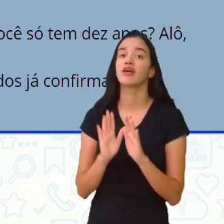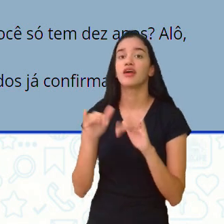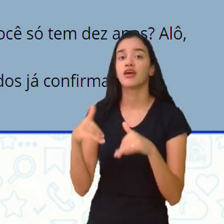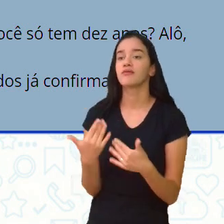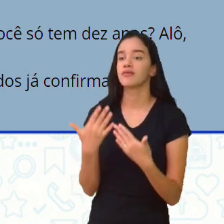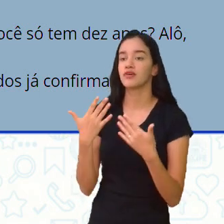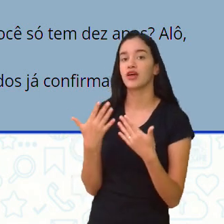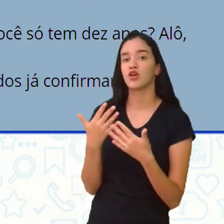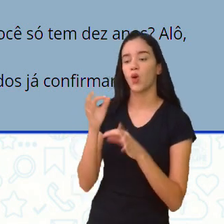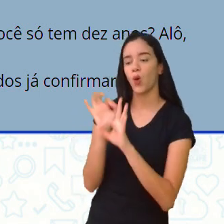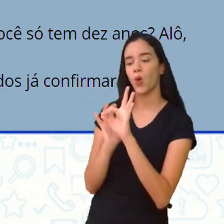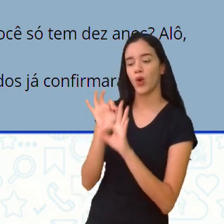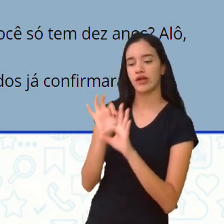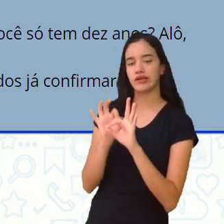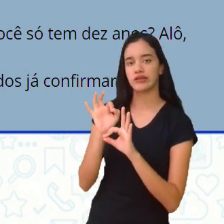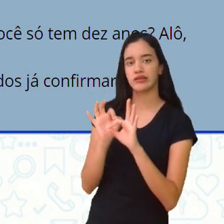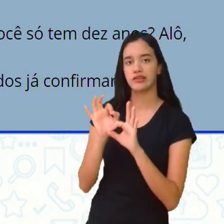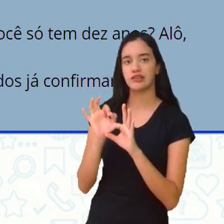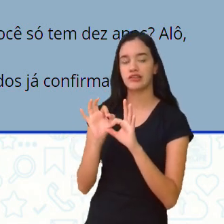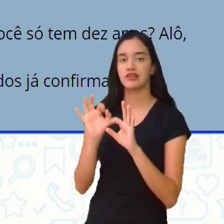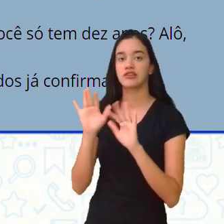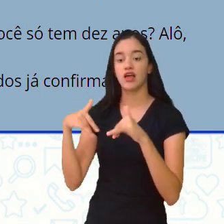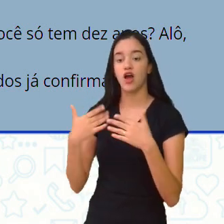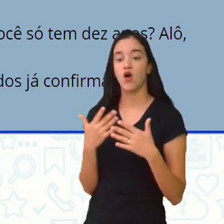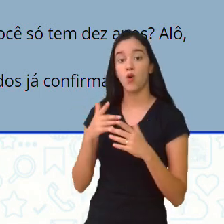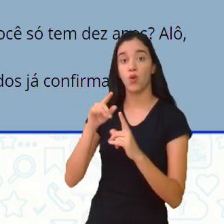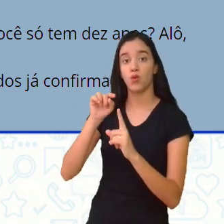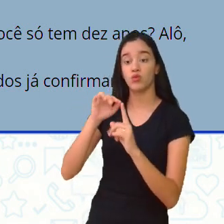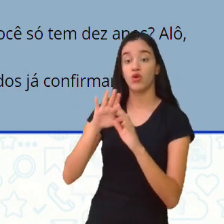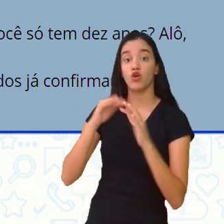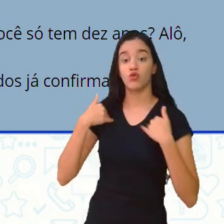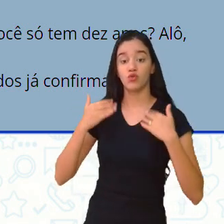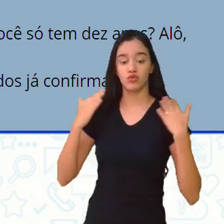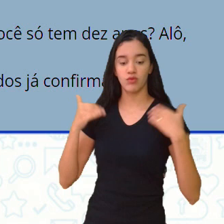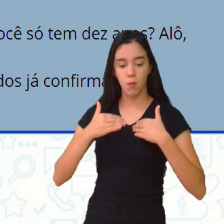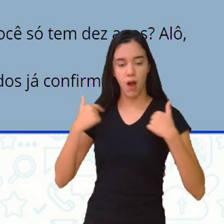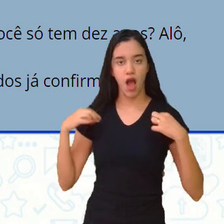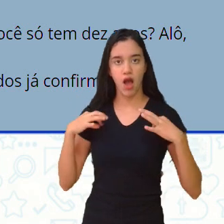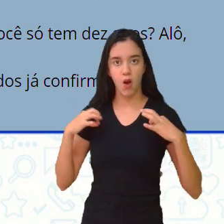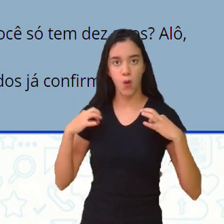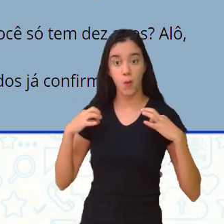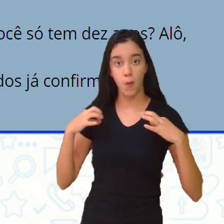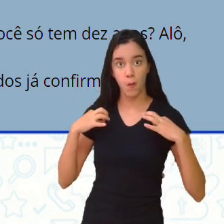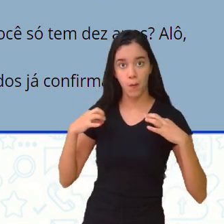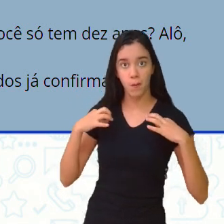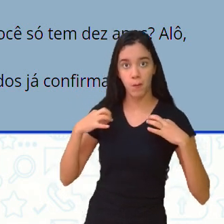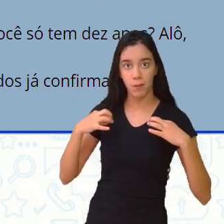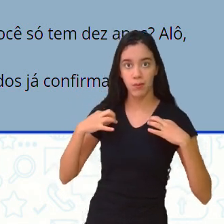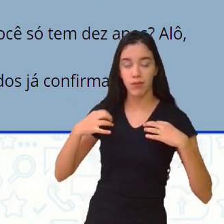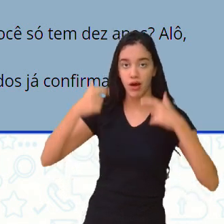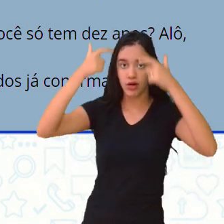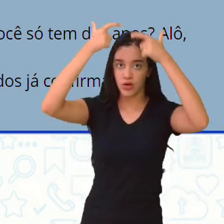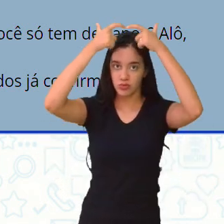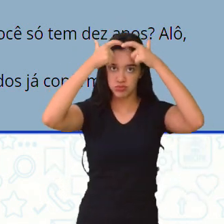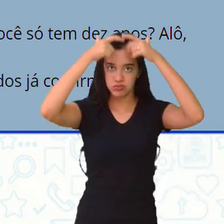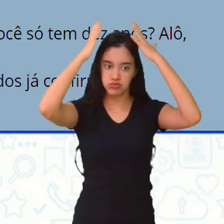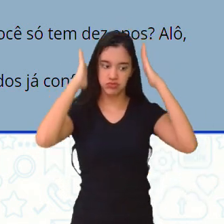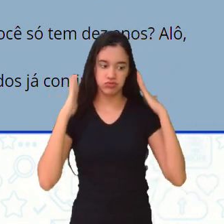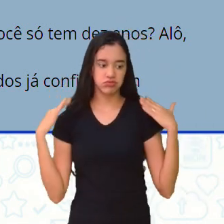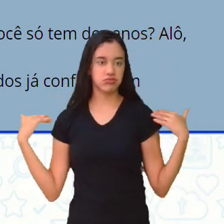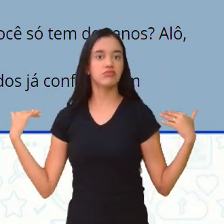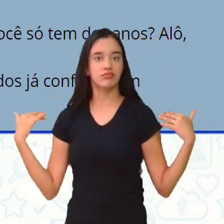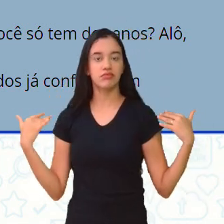lindo vestido de noiva, urgente. A mãe: Pois é, Carol. A Tati disse